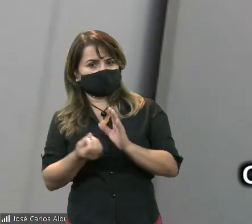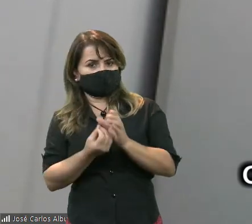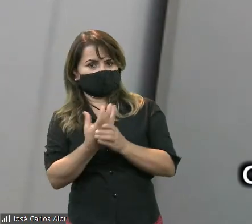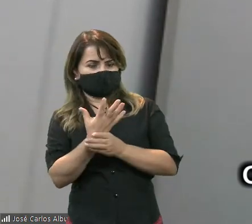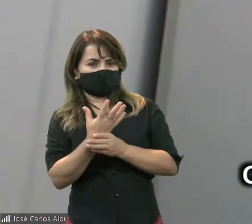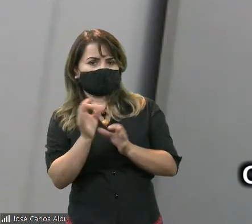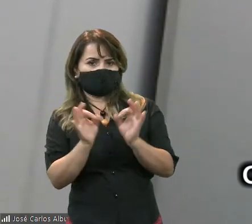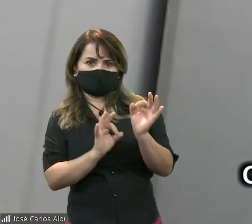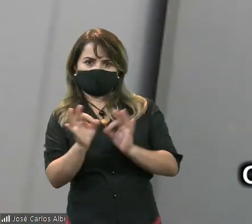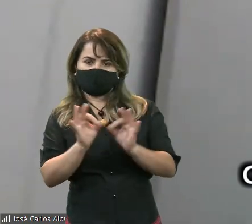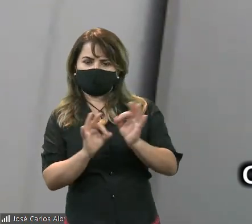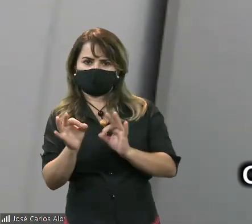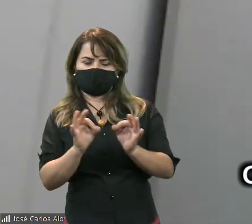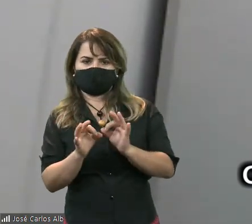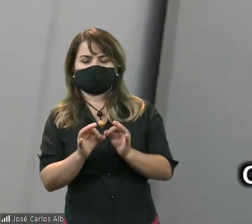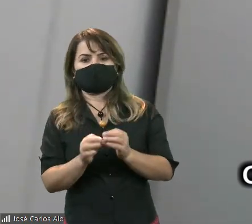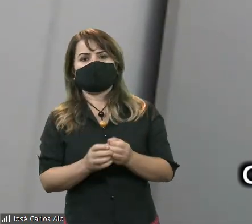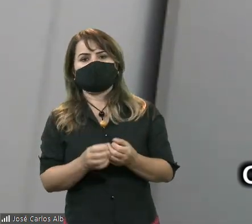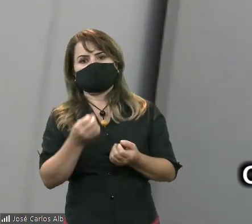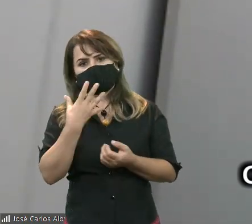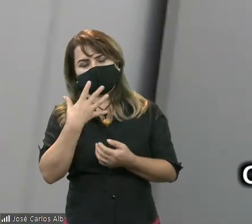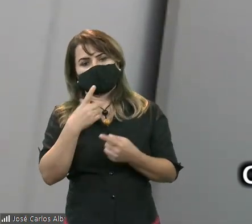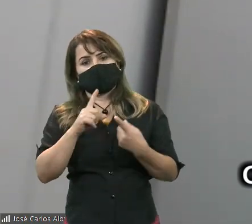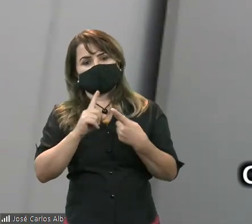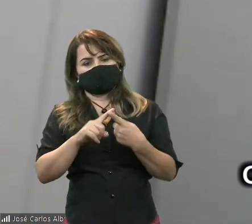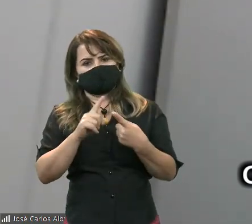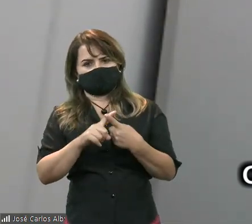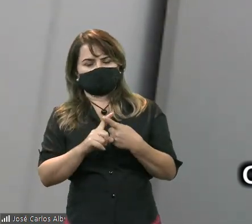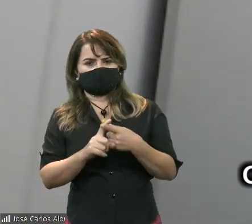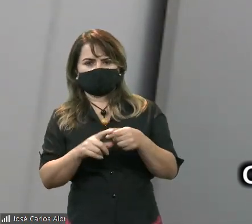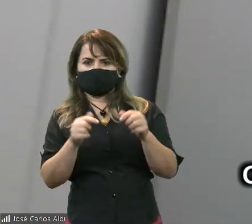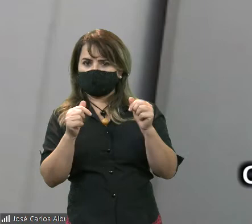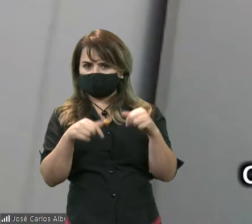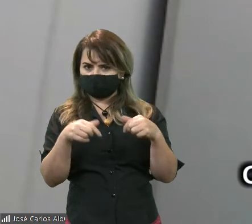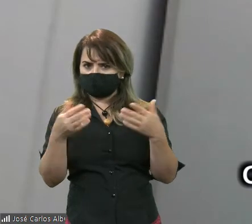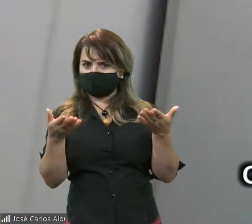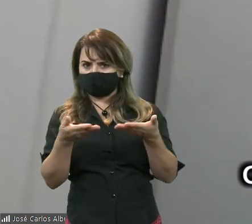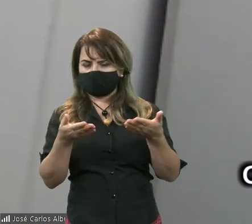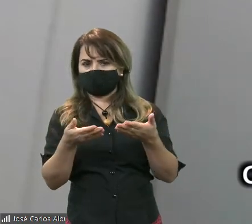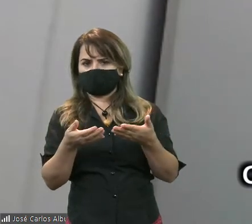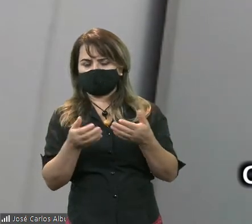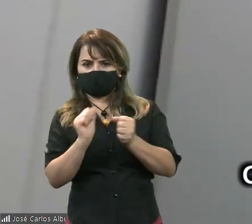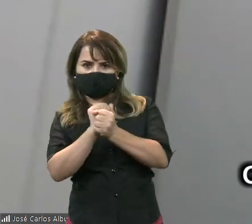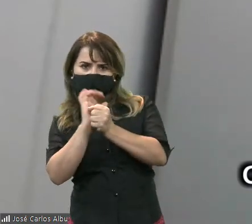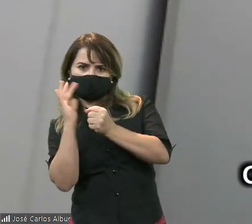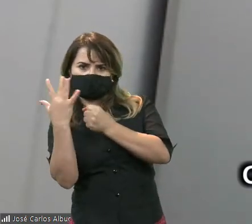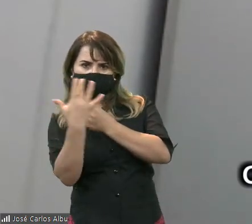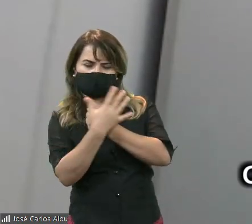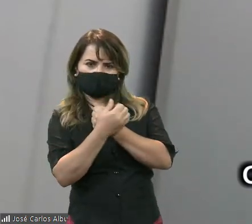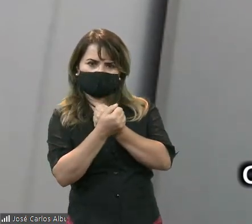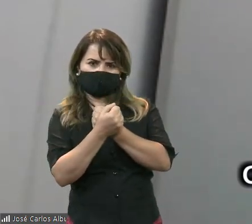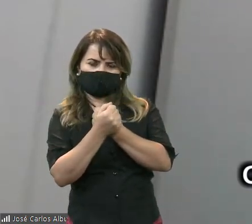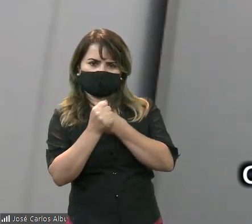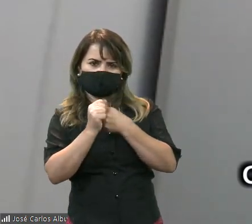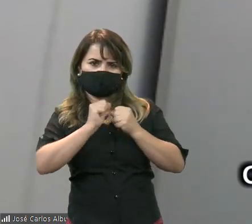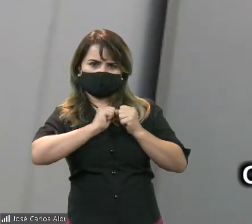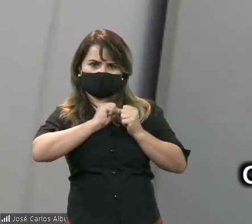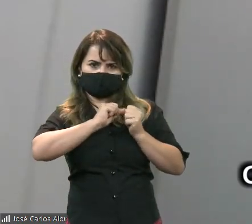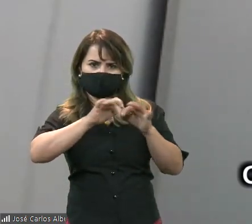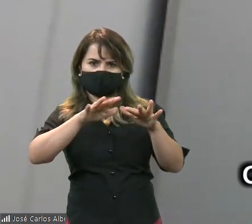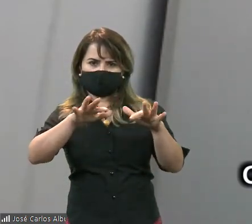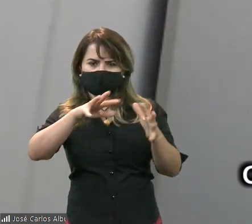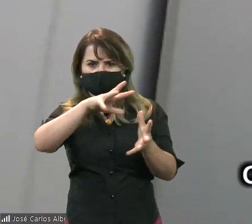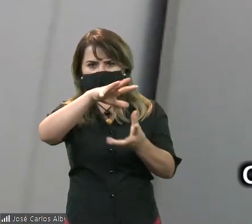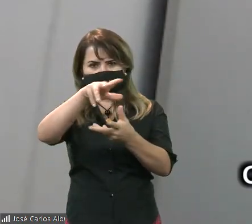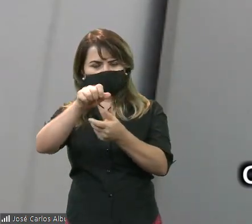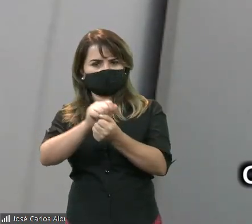nossa pandemia, aí, essa quarentena, não vai ser possível estar dando uma atenção assim,